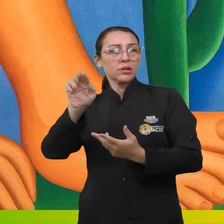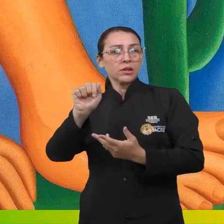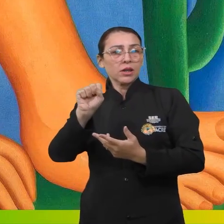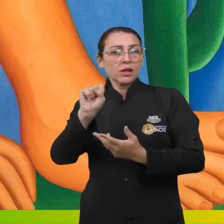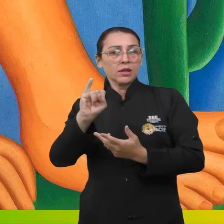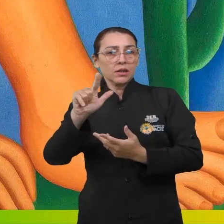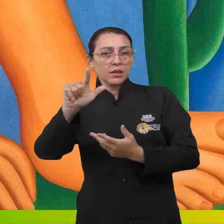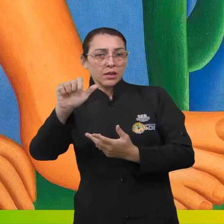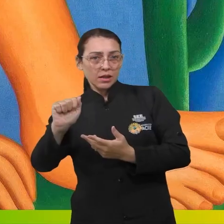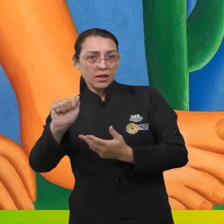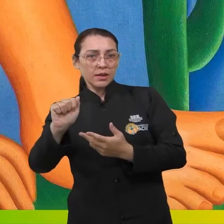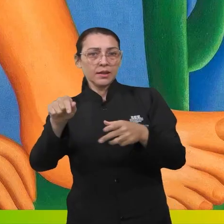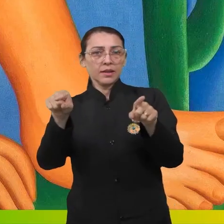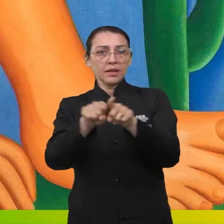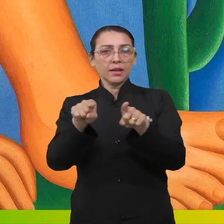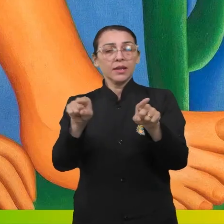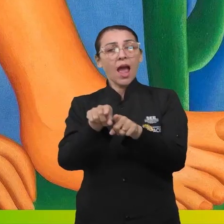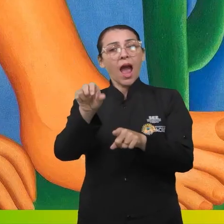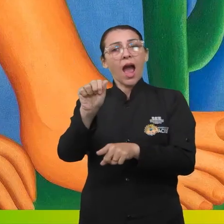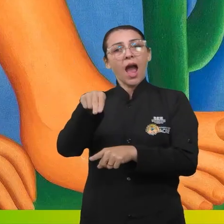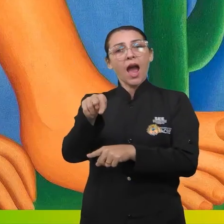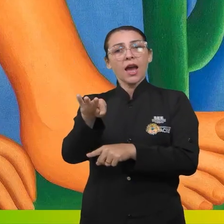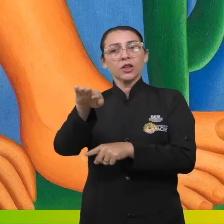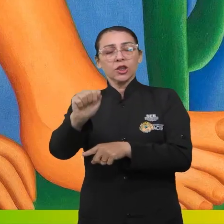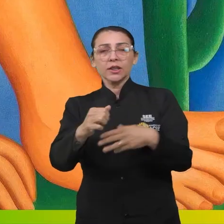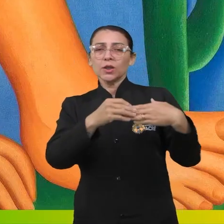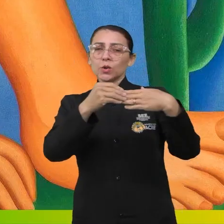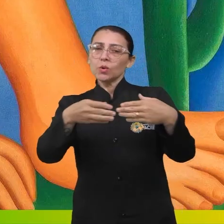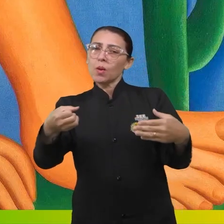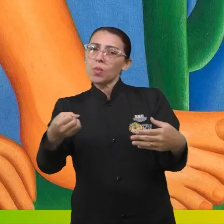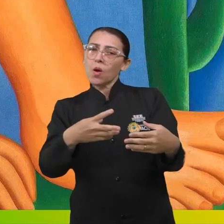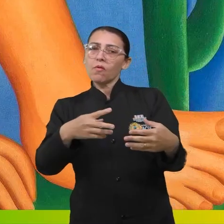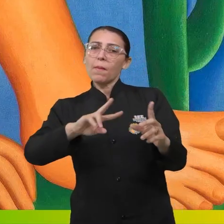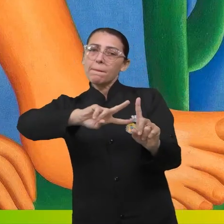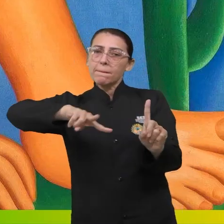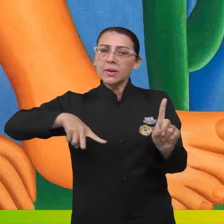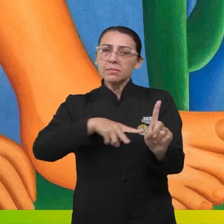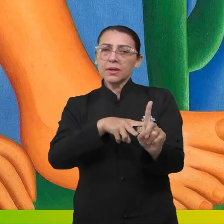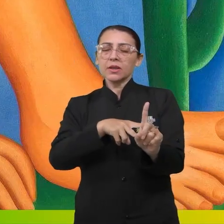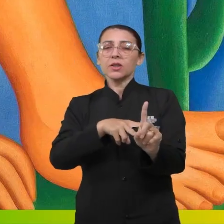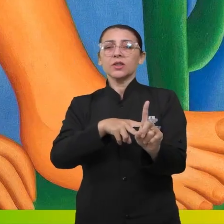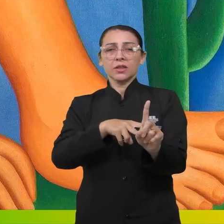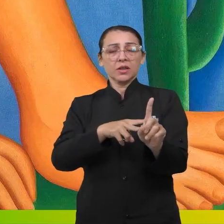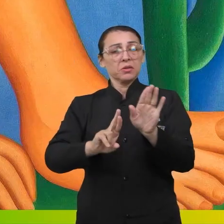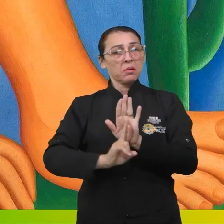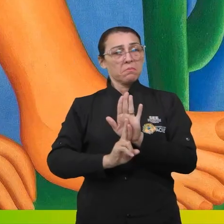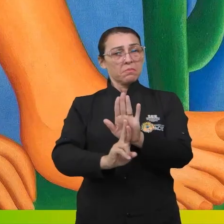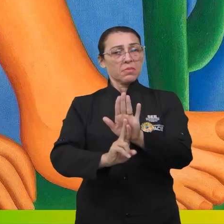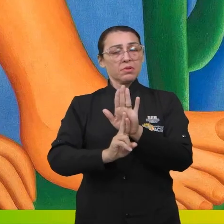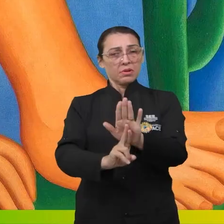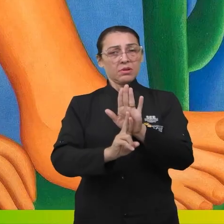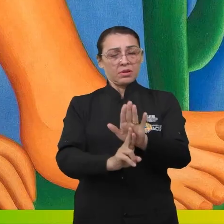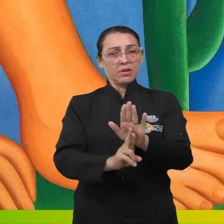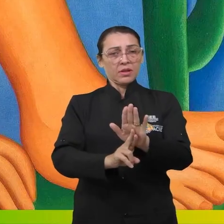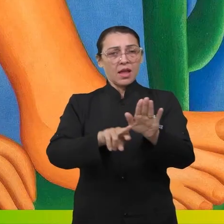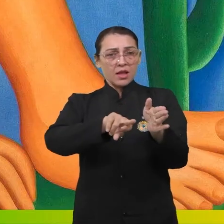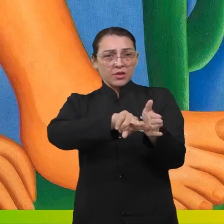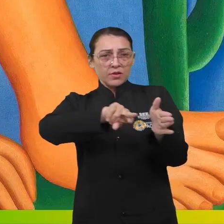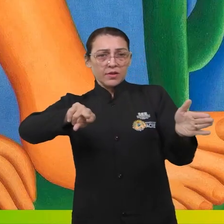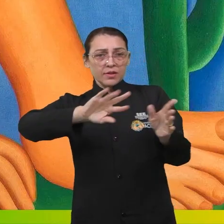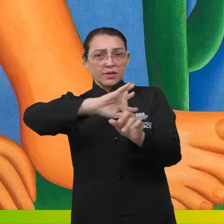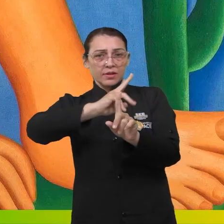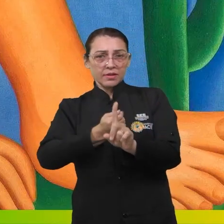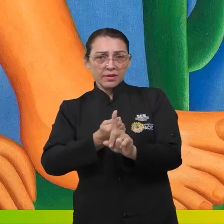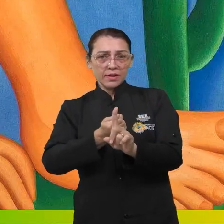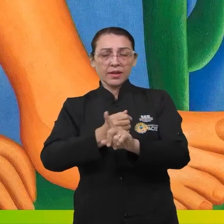Amaral e Anita Malfatti. Trouxe uma nova perspectiva de representação da